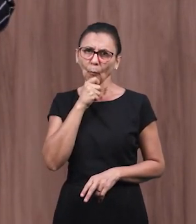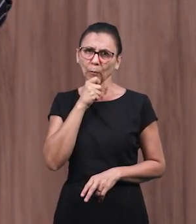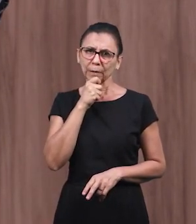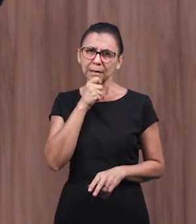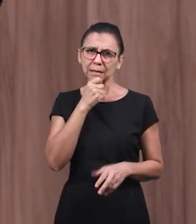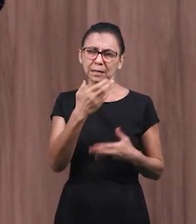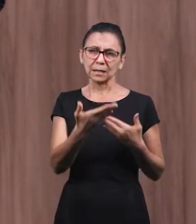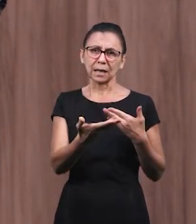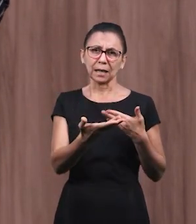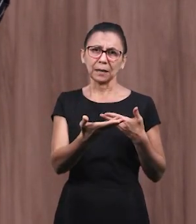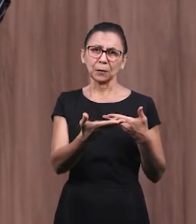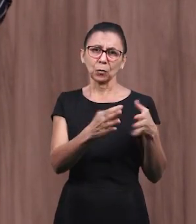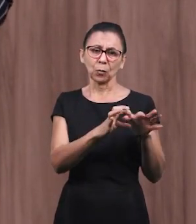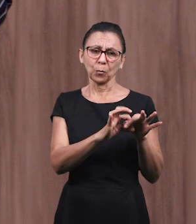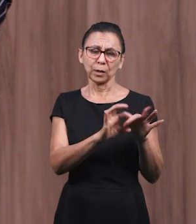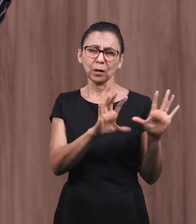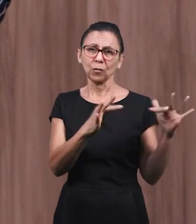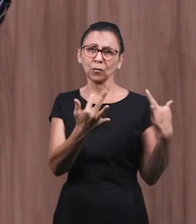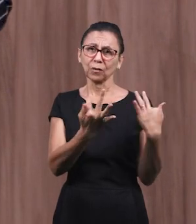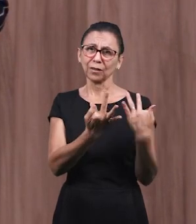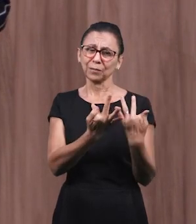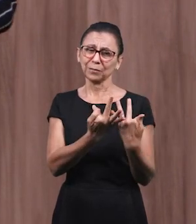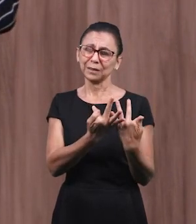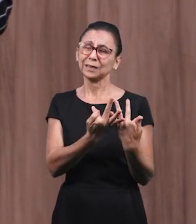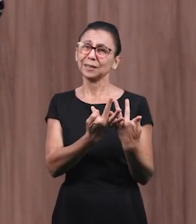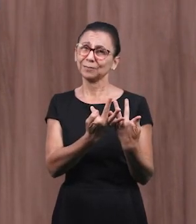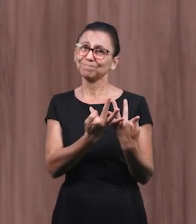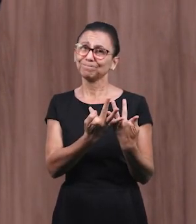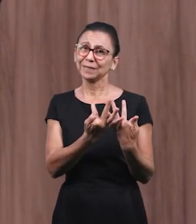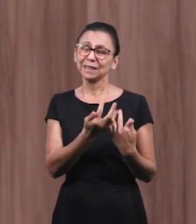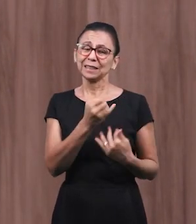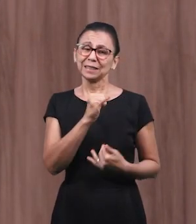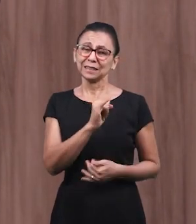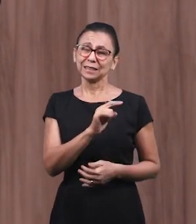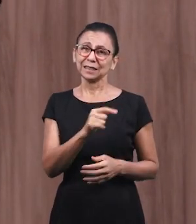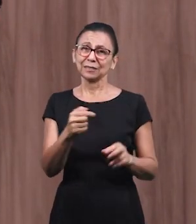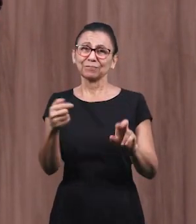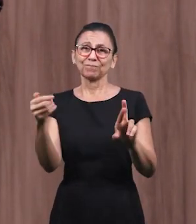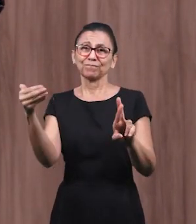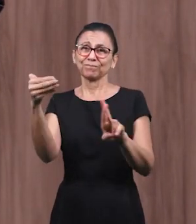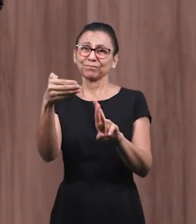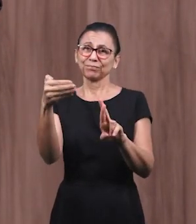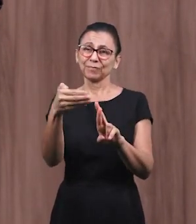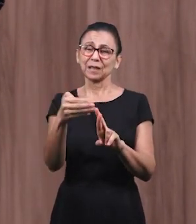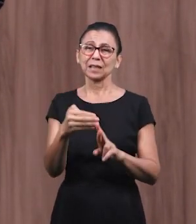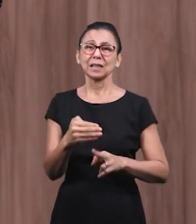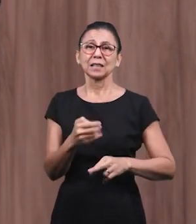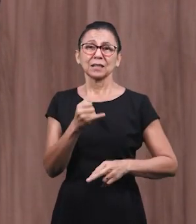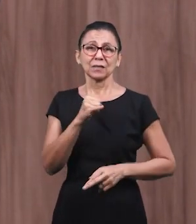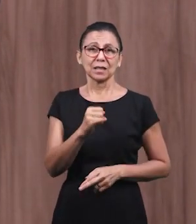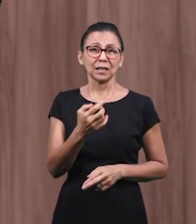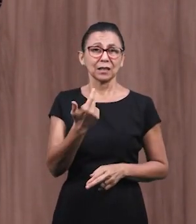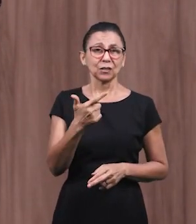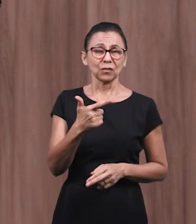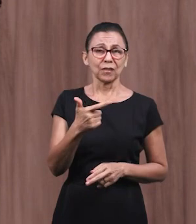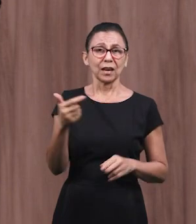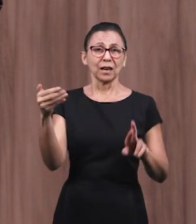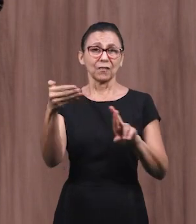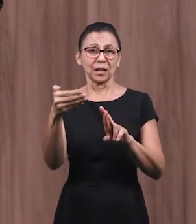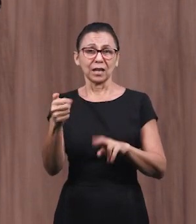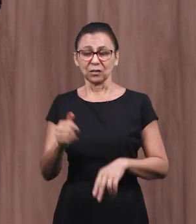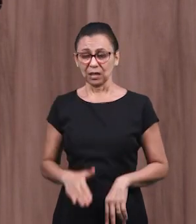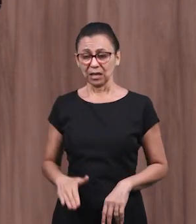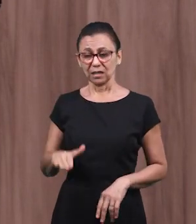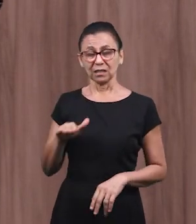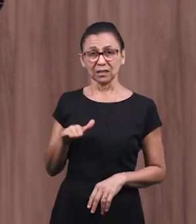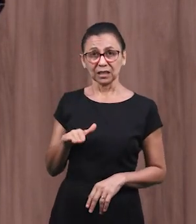família em obediência ao Senhor, as referências são muitas outras. Os youtubers, os jogos, os filmes,